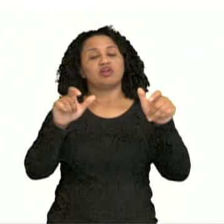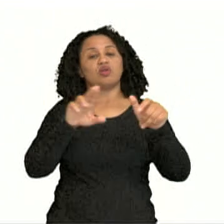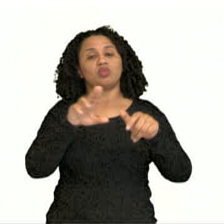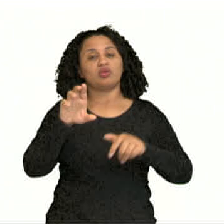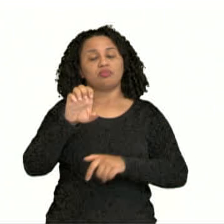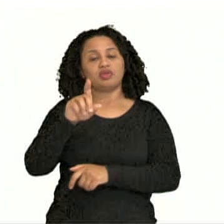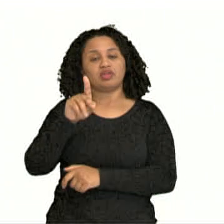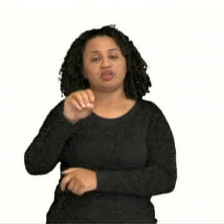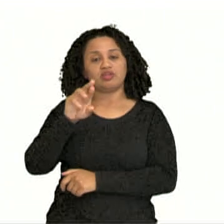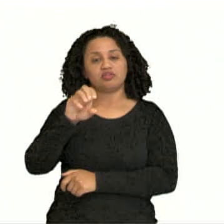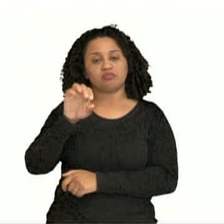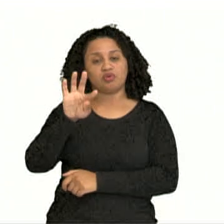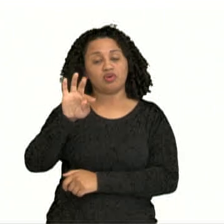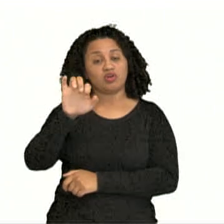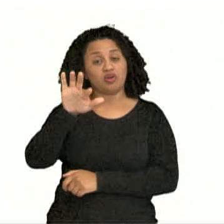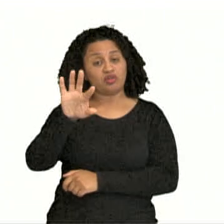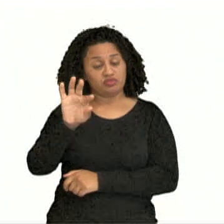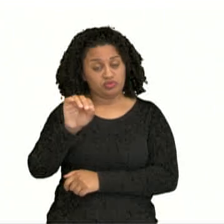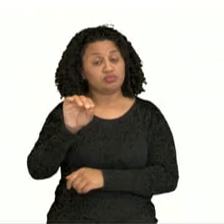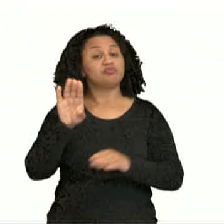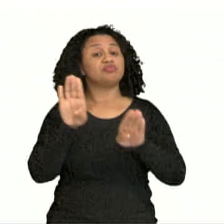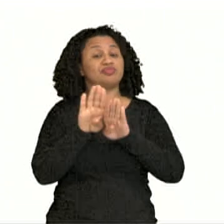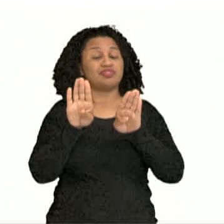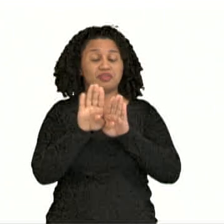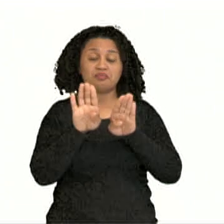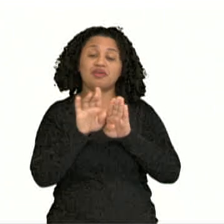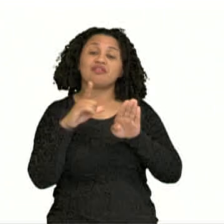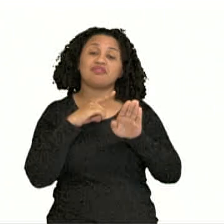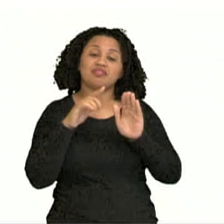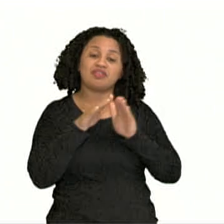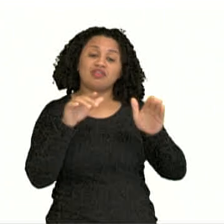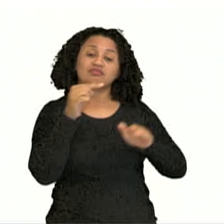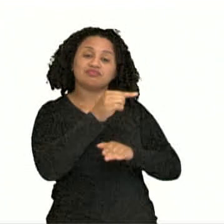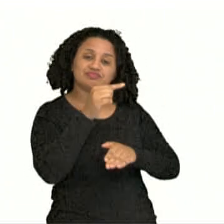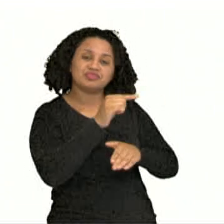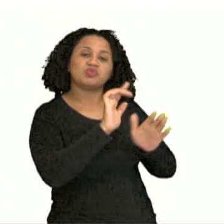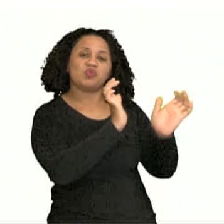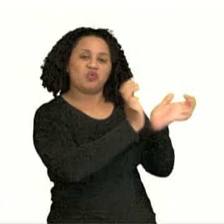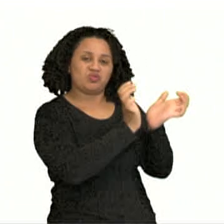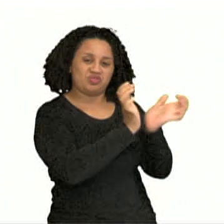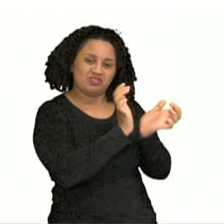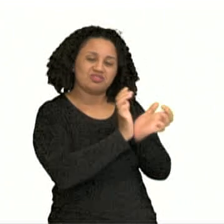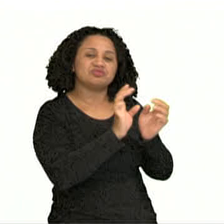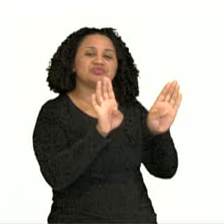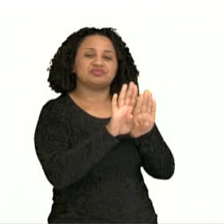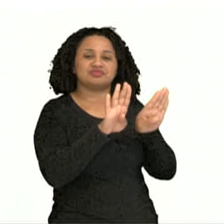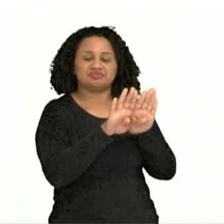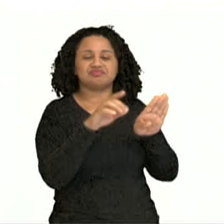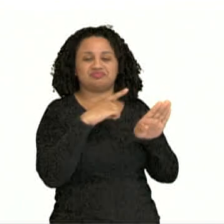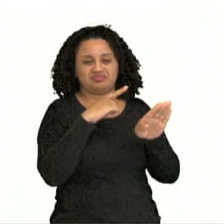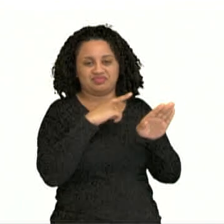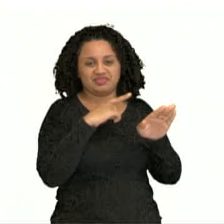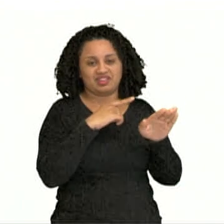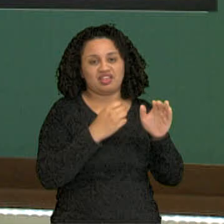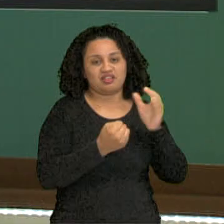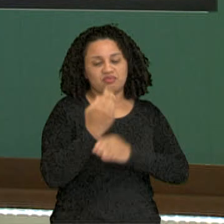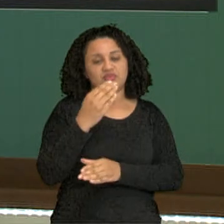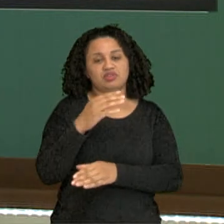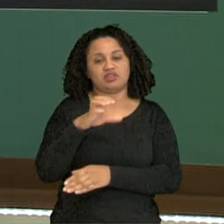esporófito. Ou seja, também tem essa fase lá nas briófitas. também tem a produção de